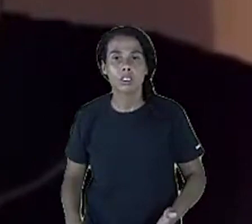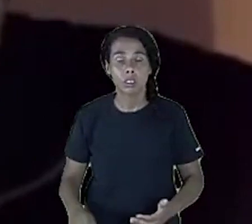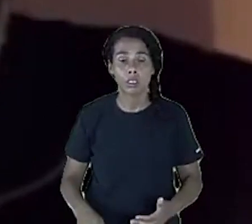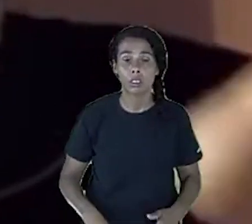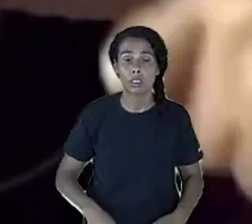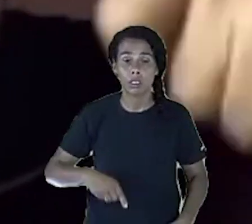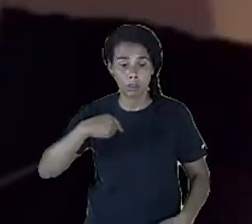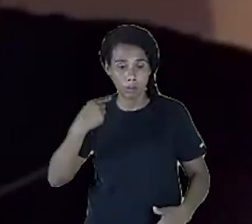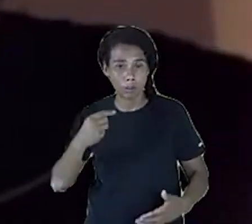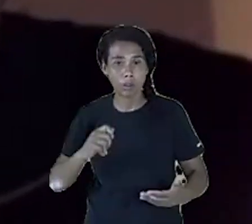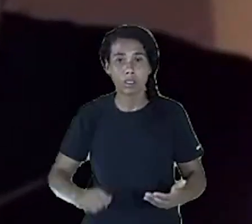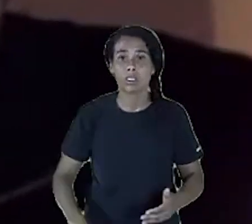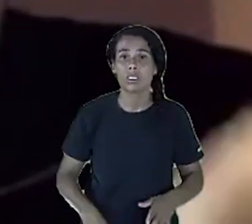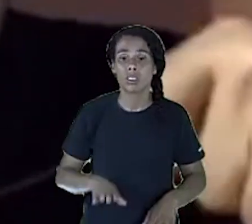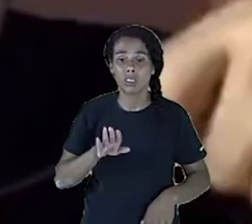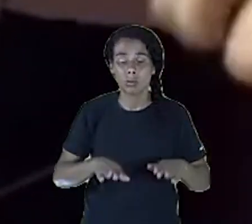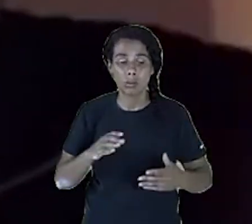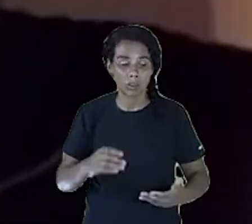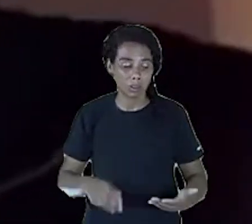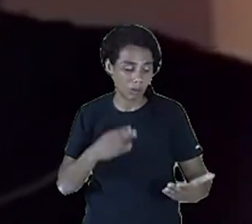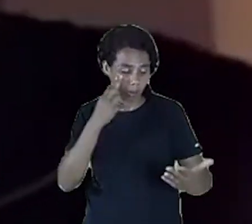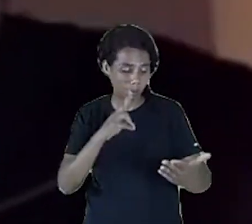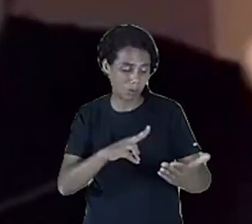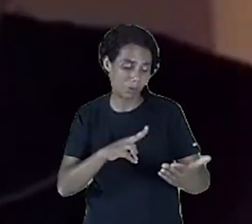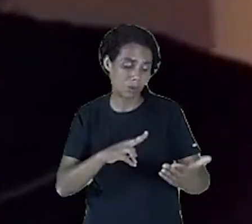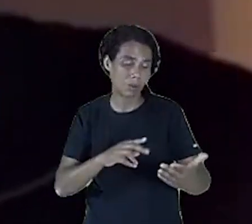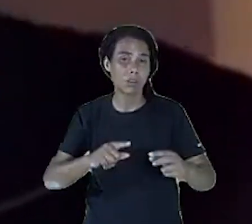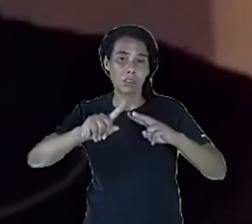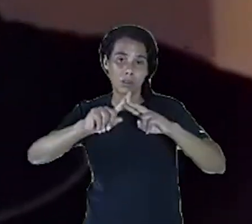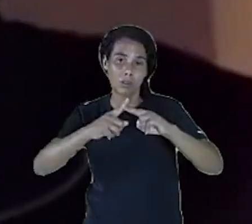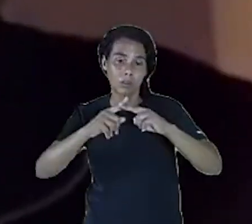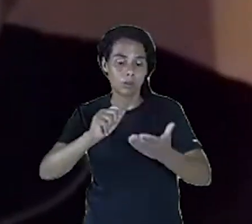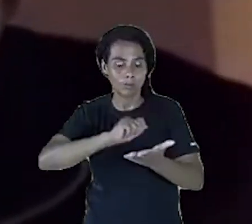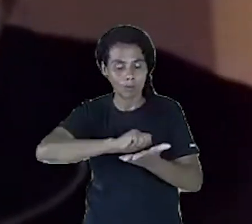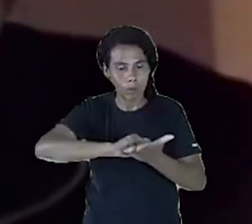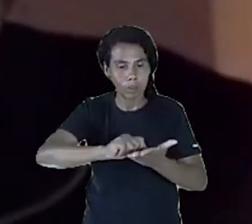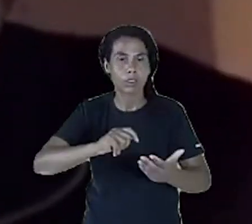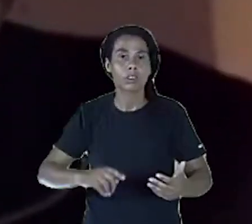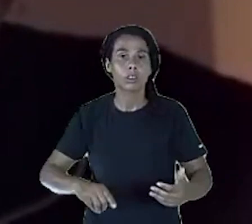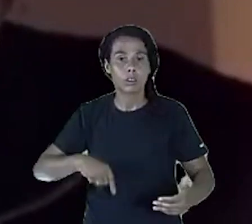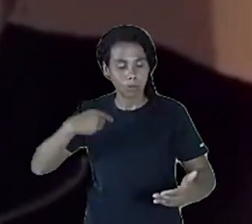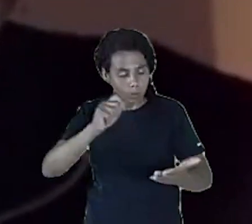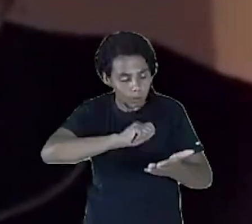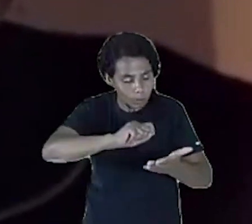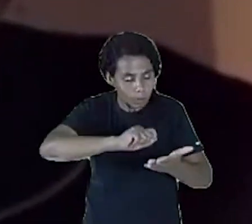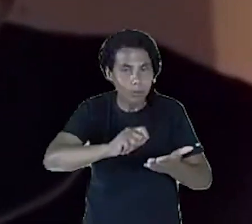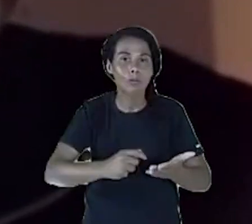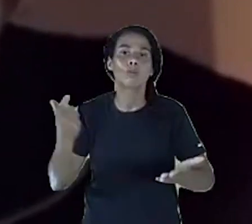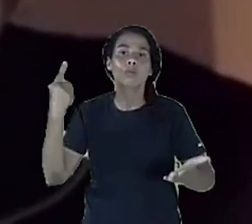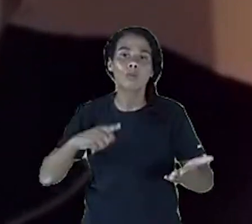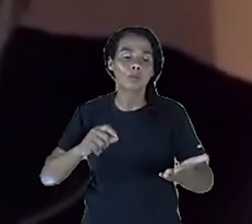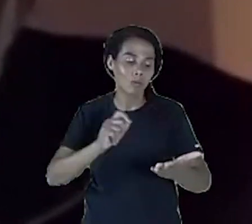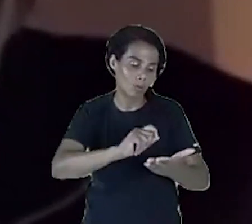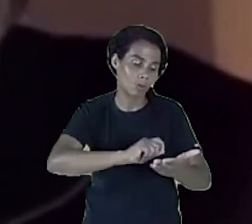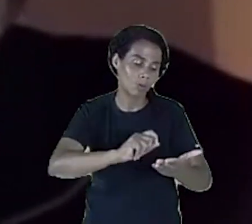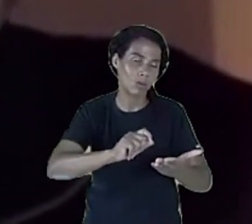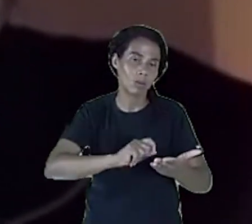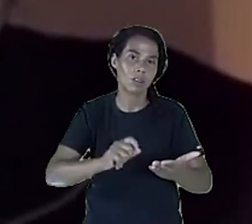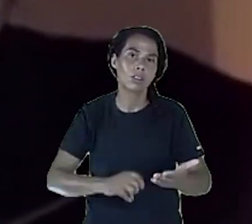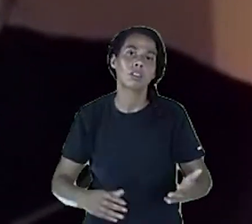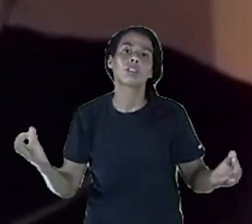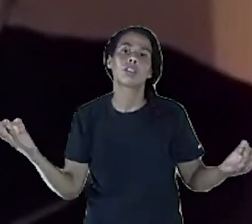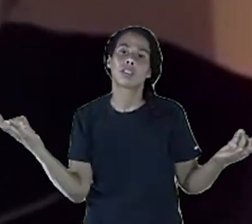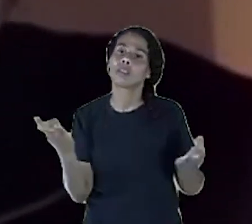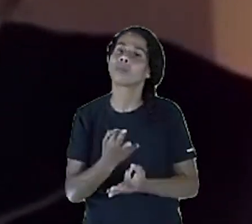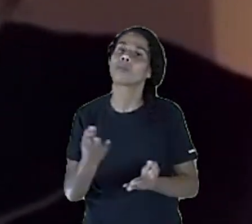mais adiante, e etc. Essa construção, essa agonia mesmo